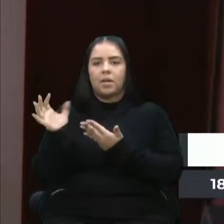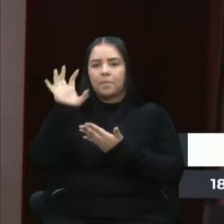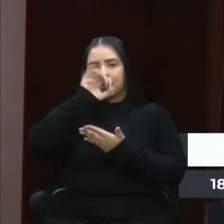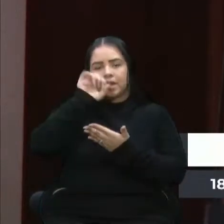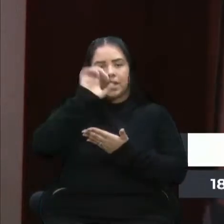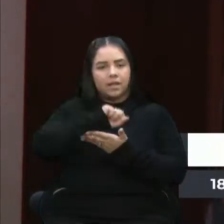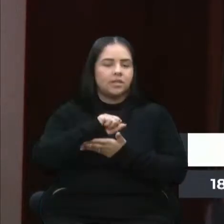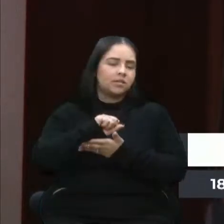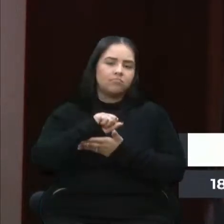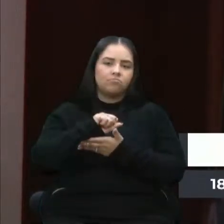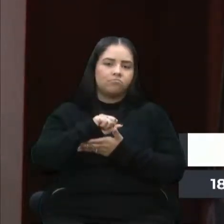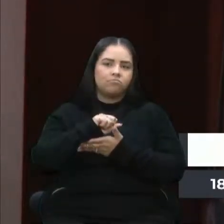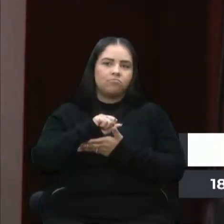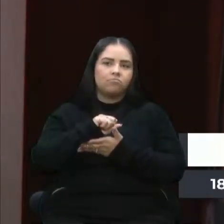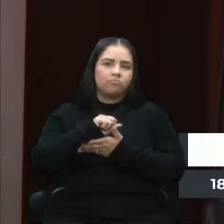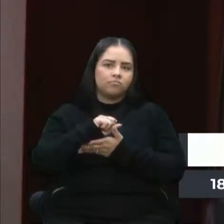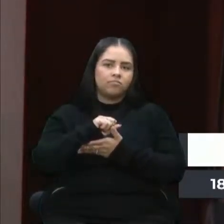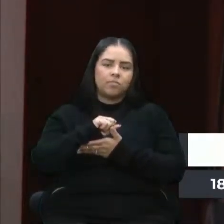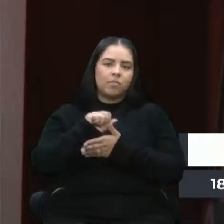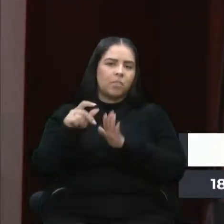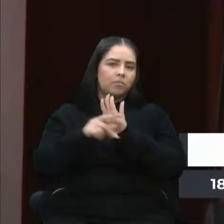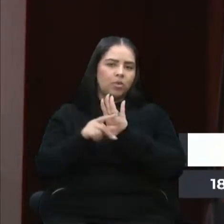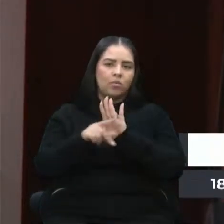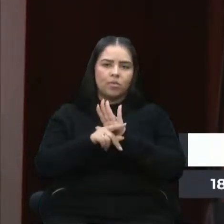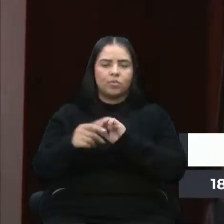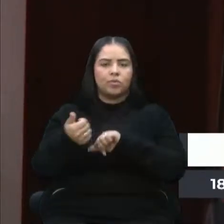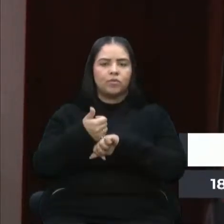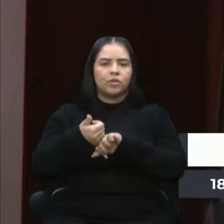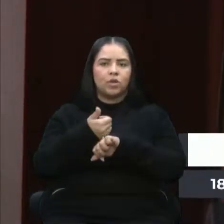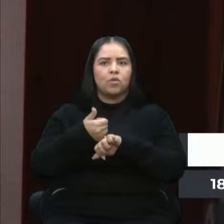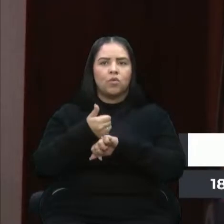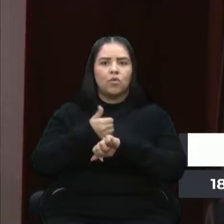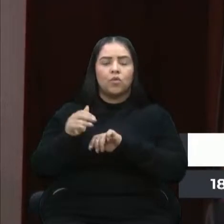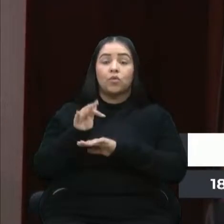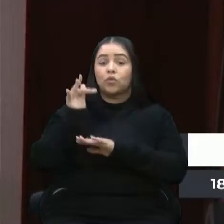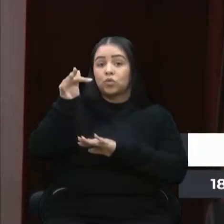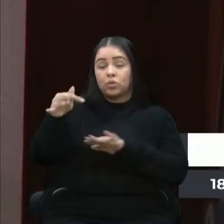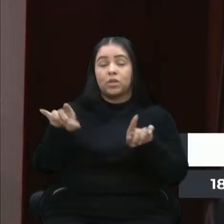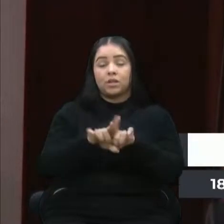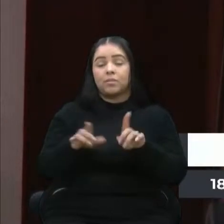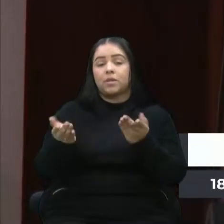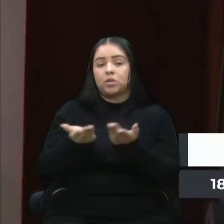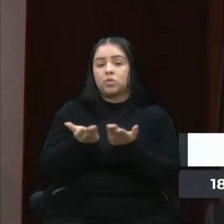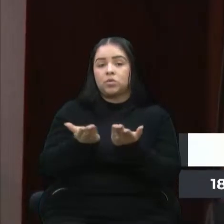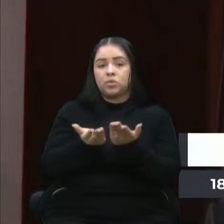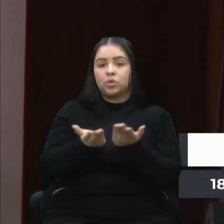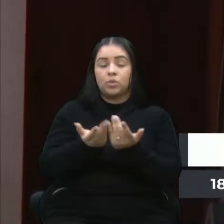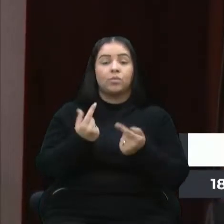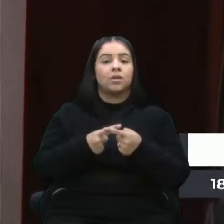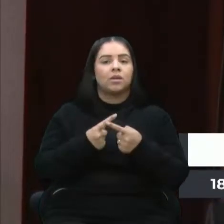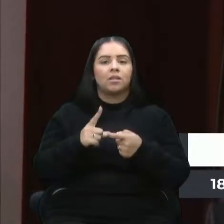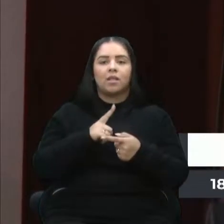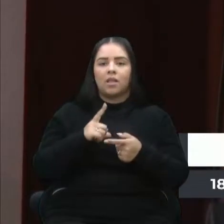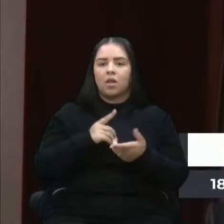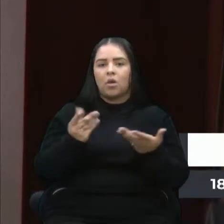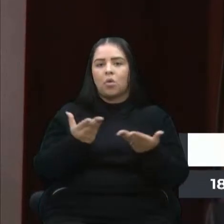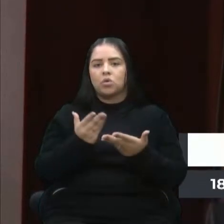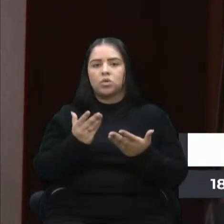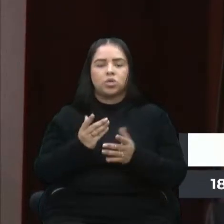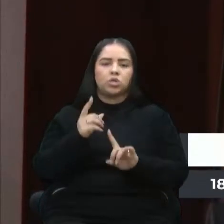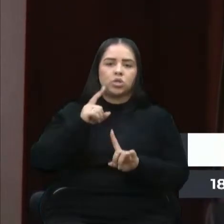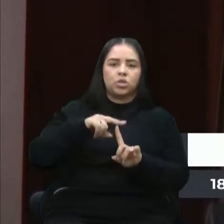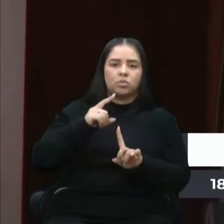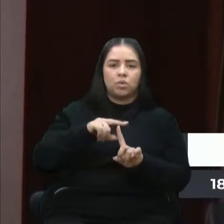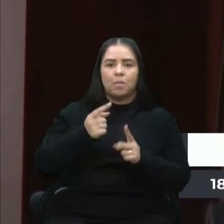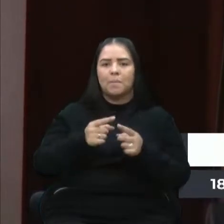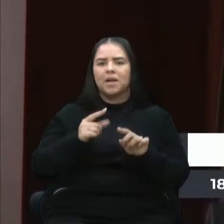algo para a profissão, para o futuro, e que estudem, né? Então, existem hoje formas, mas, infelizmente, o que a